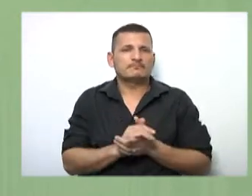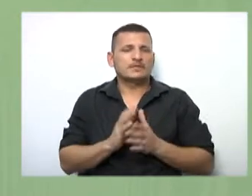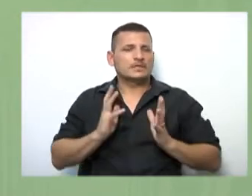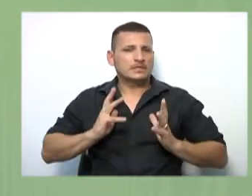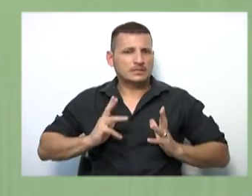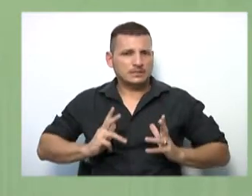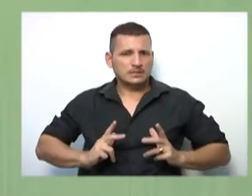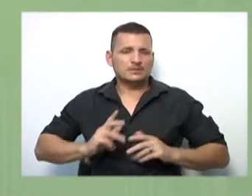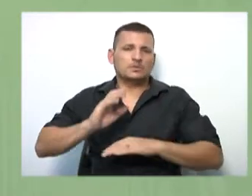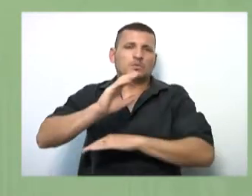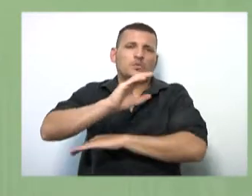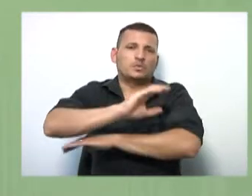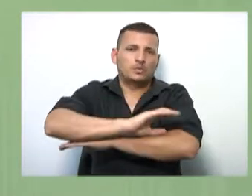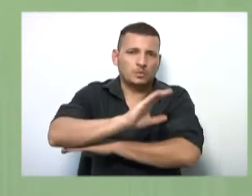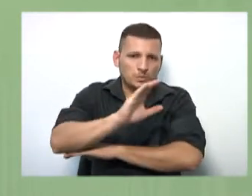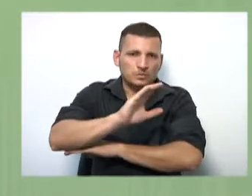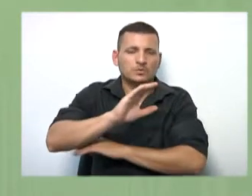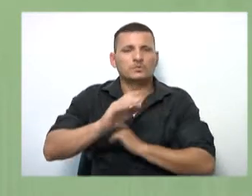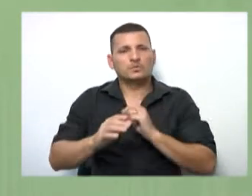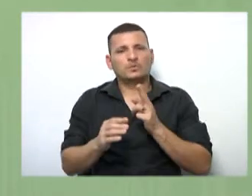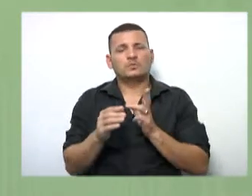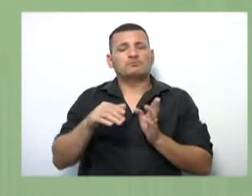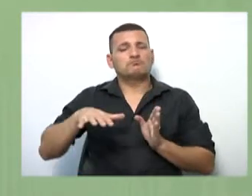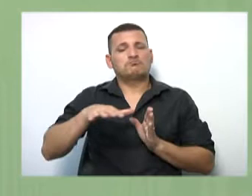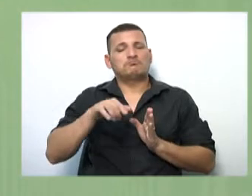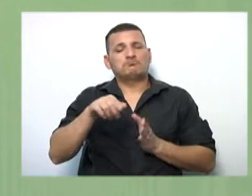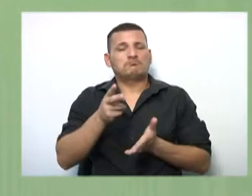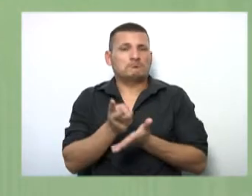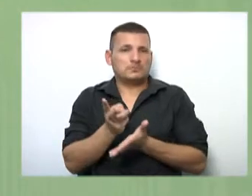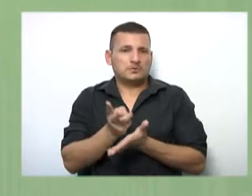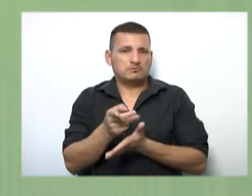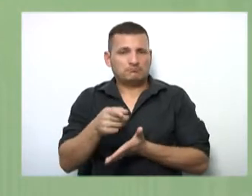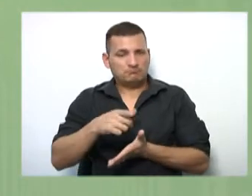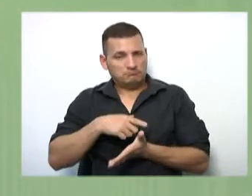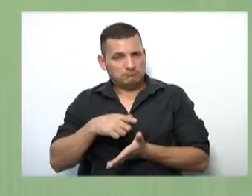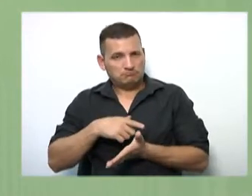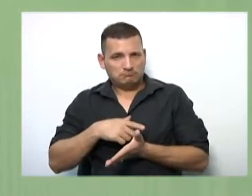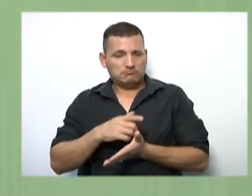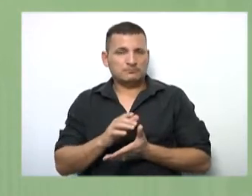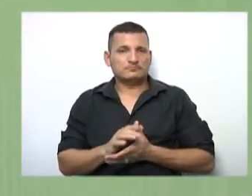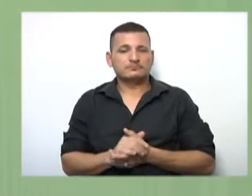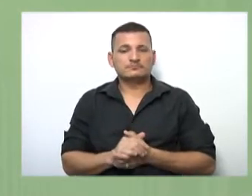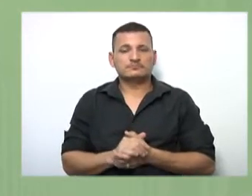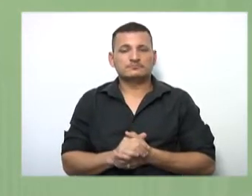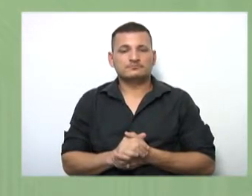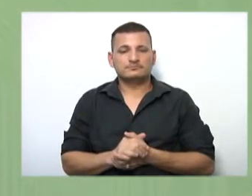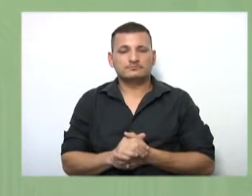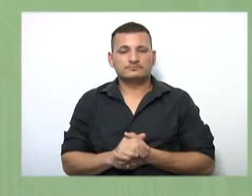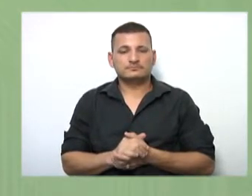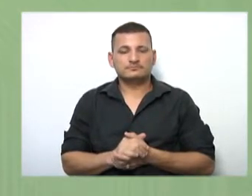grupo de comerciantes que dividem o mesmo espaço de comercialização.